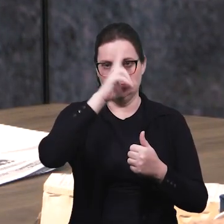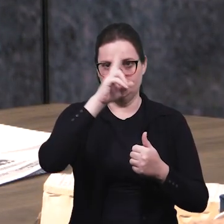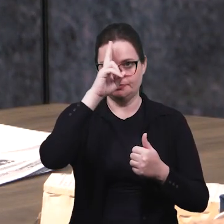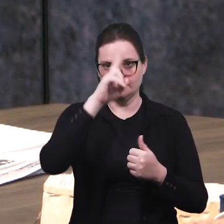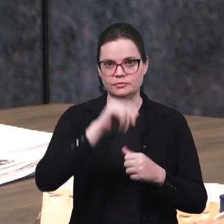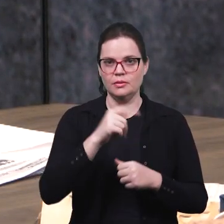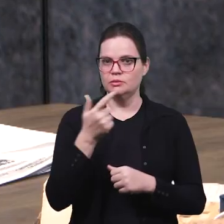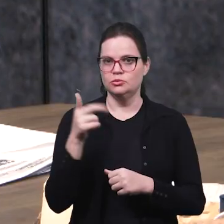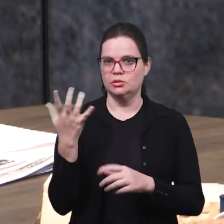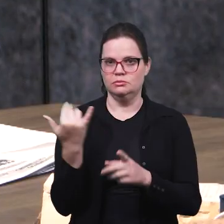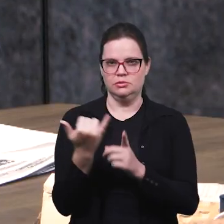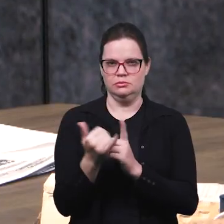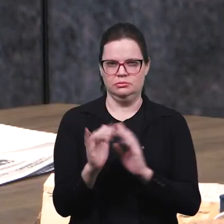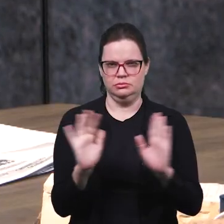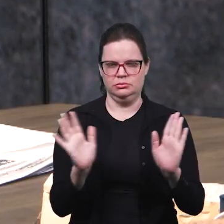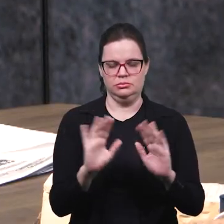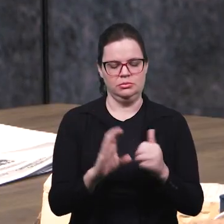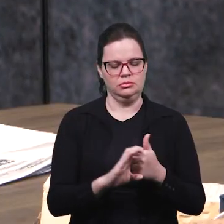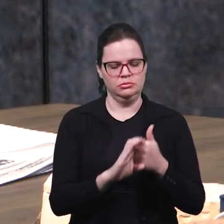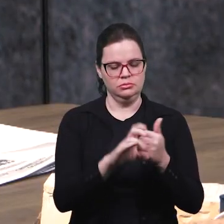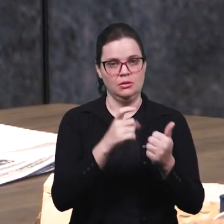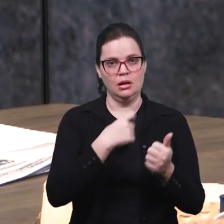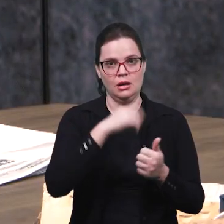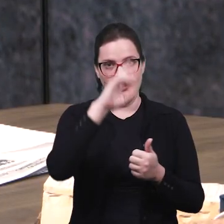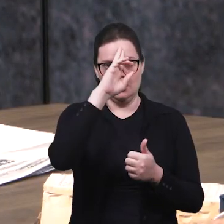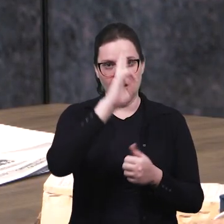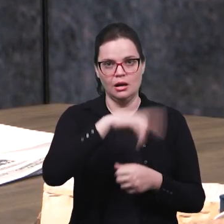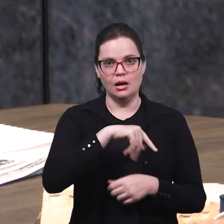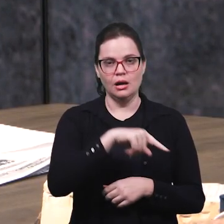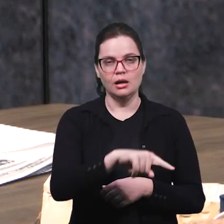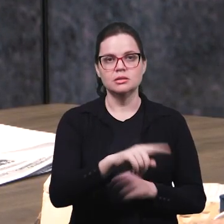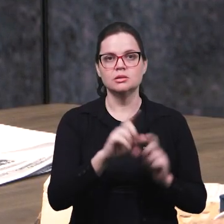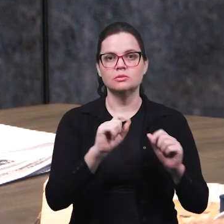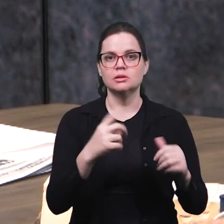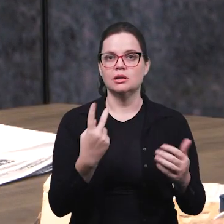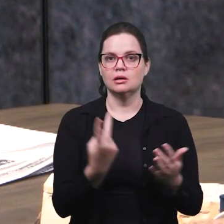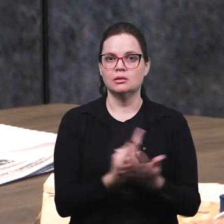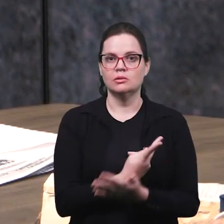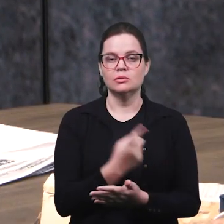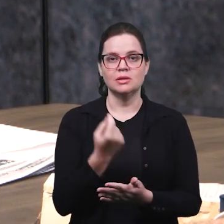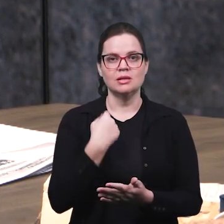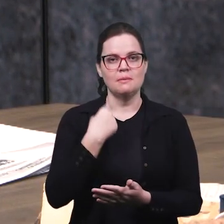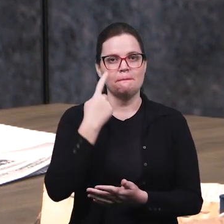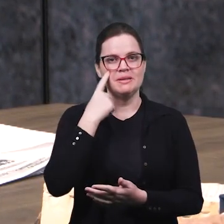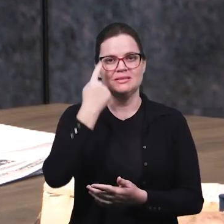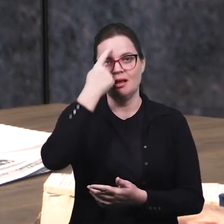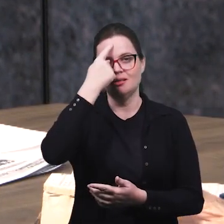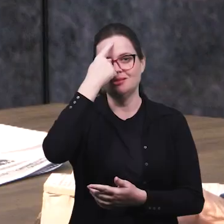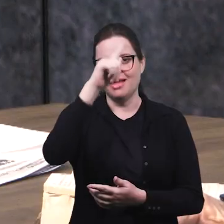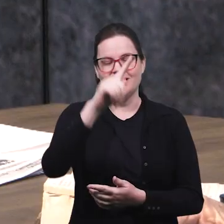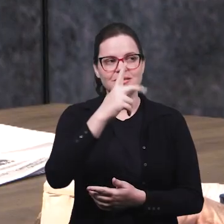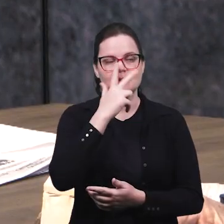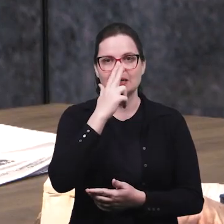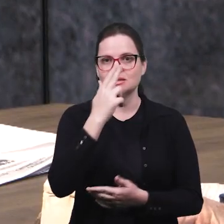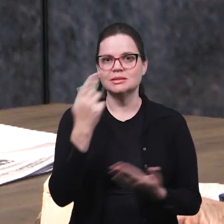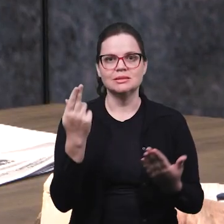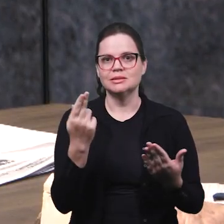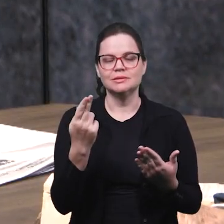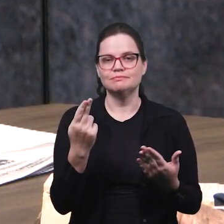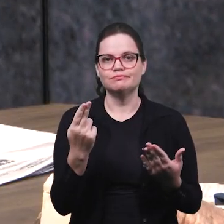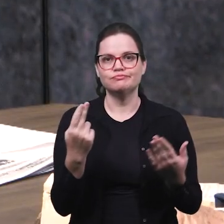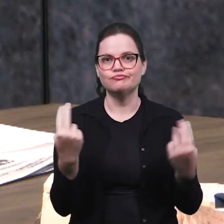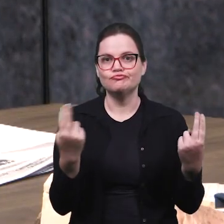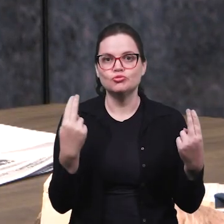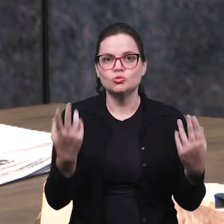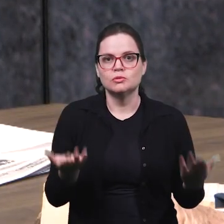sem o profético, a razão conduz o homem a, muitas vezes, até ideias absurdas quando você analisa à luz da palavra de